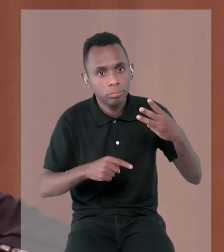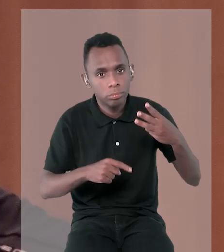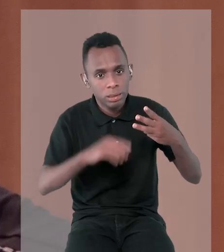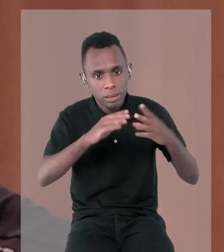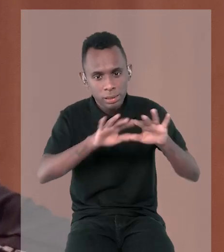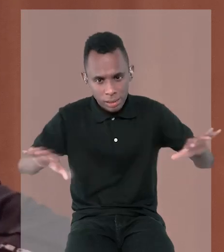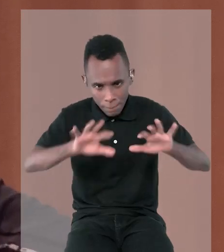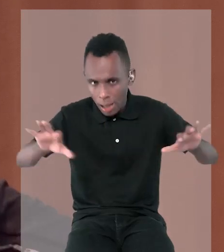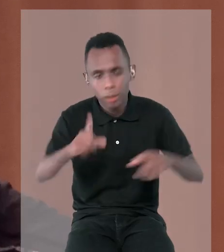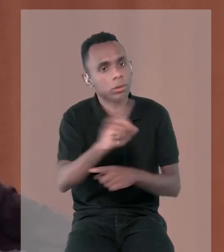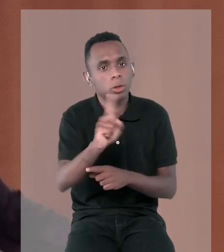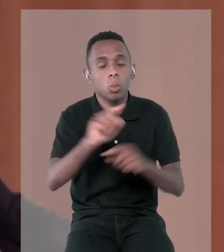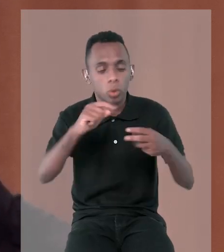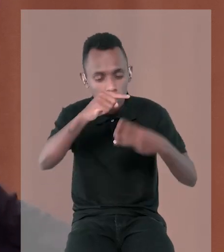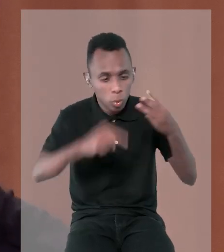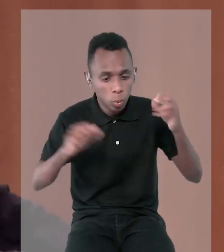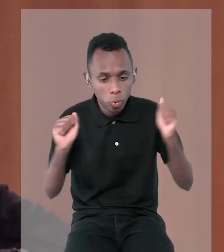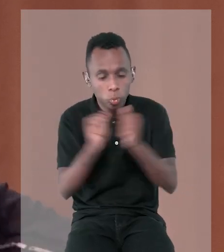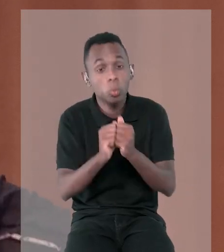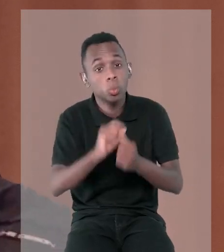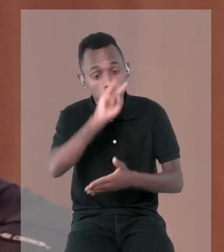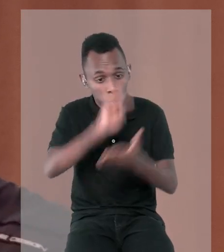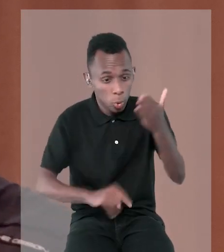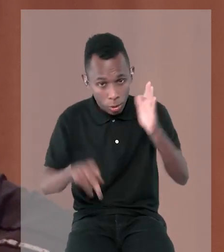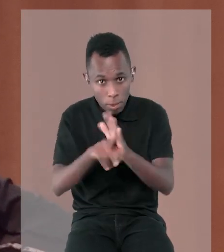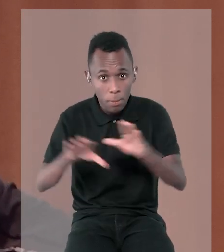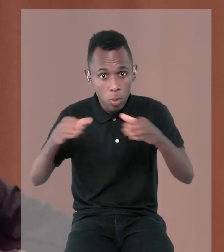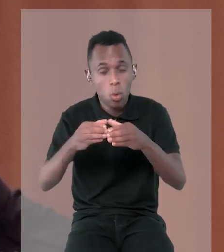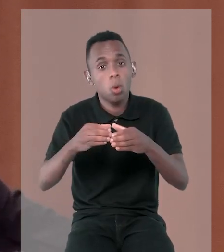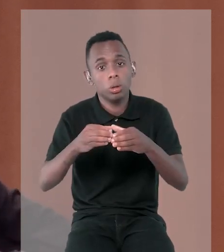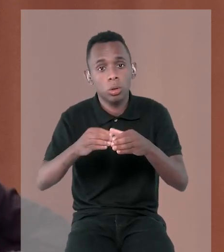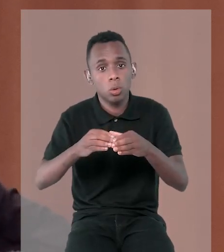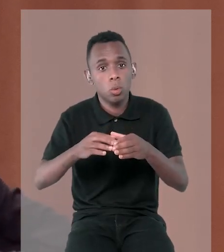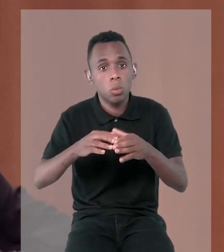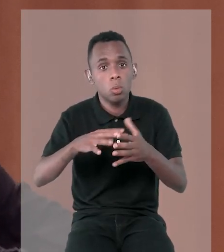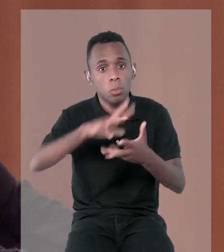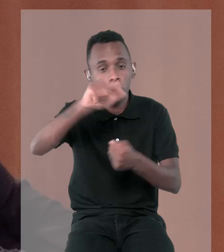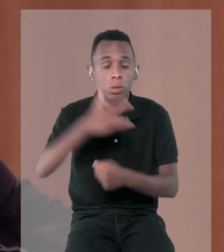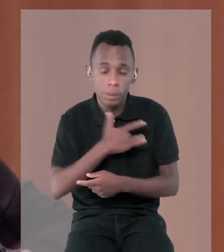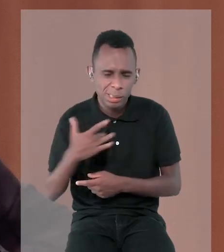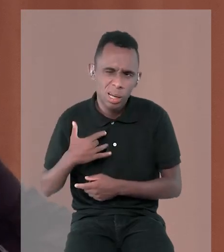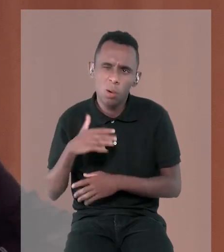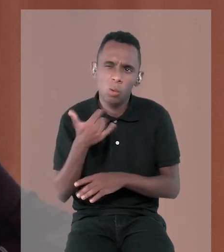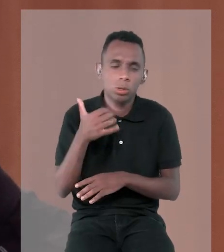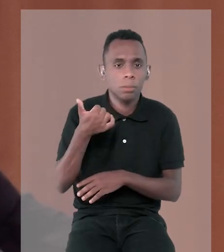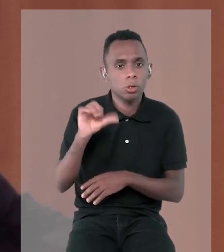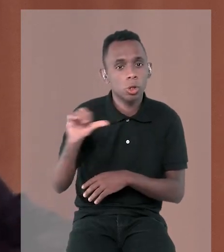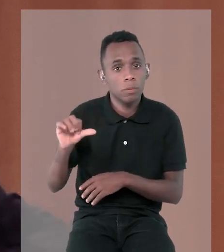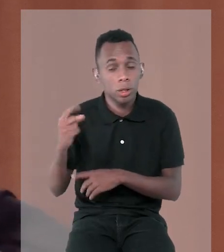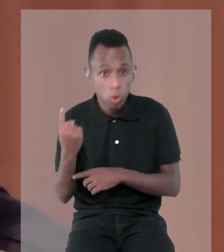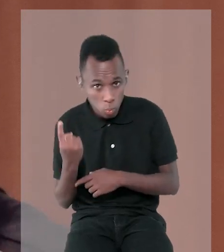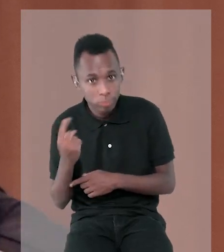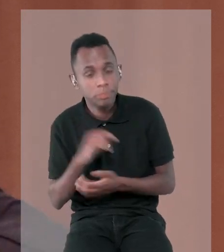forma separada. E esse documento, que seria da Organização Mundial de Saúde, de 1991, na